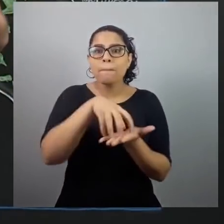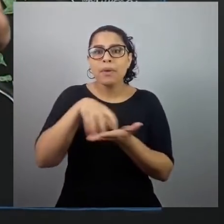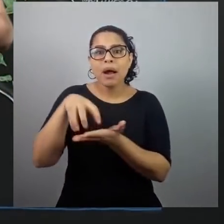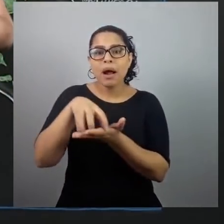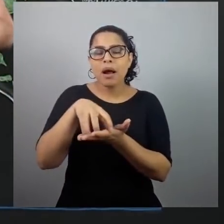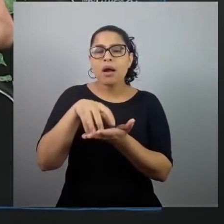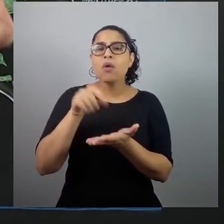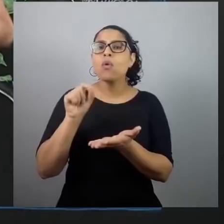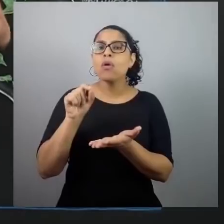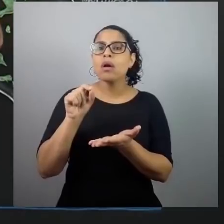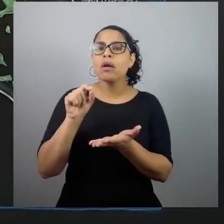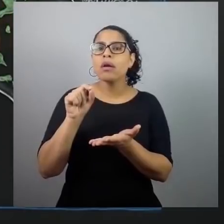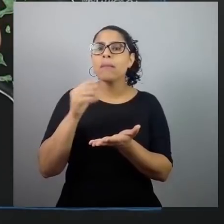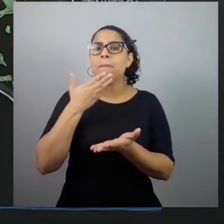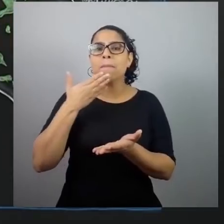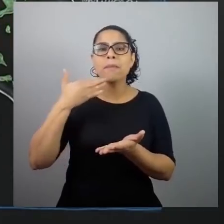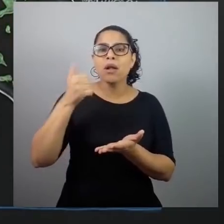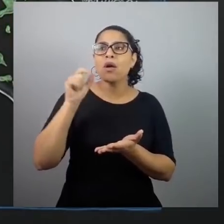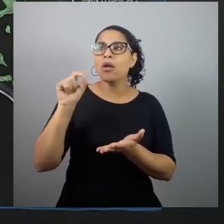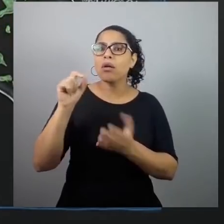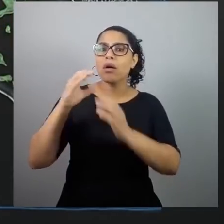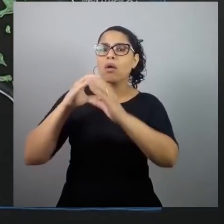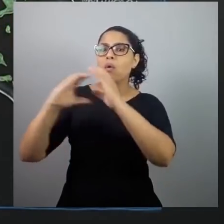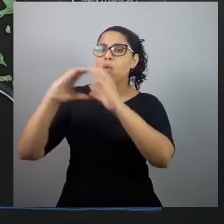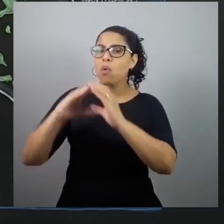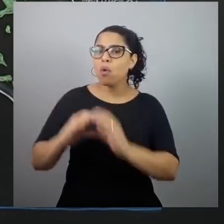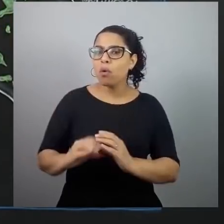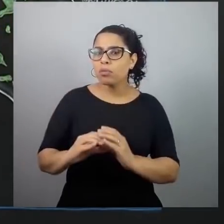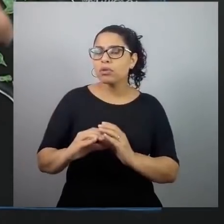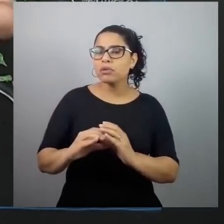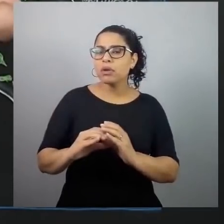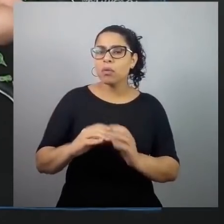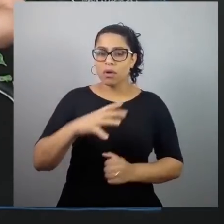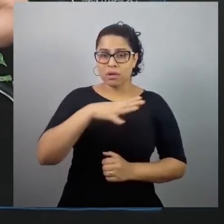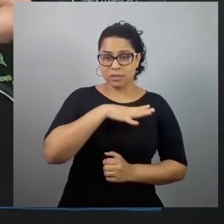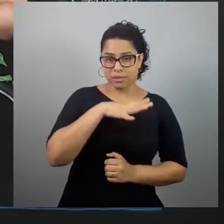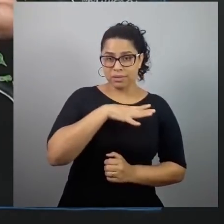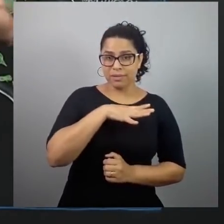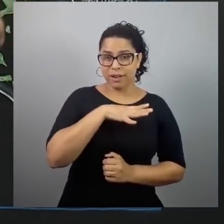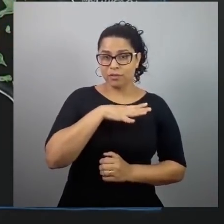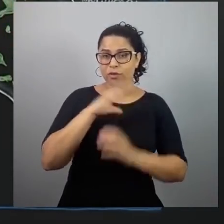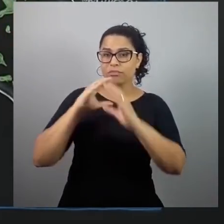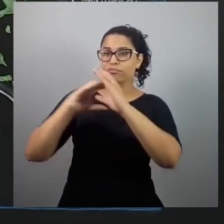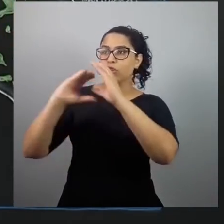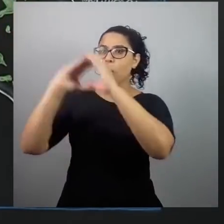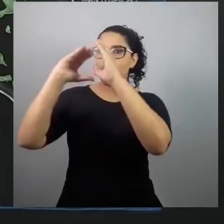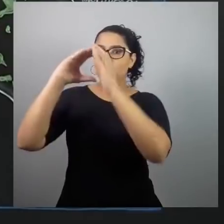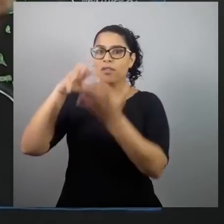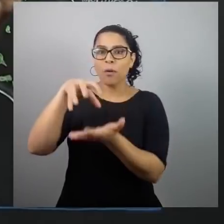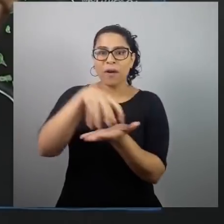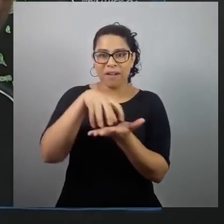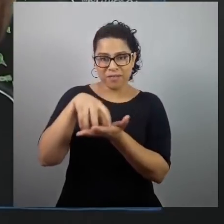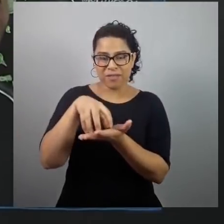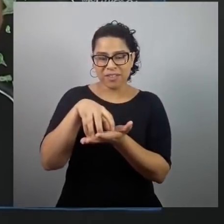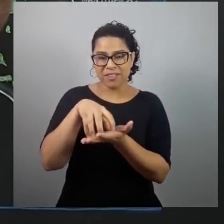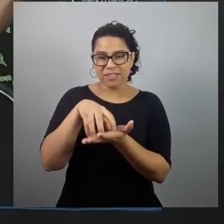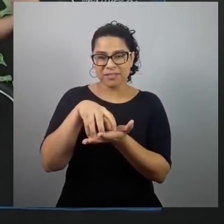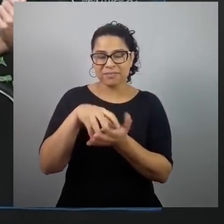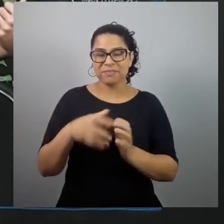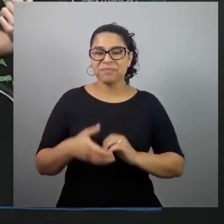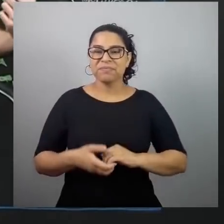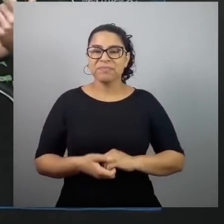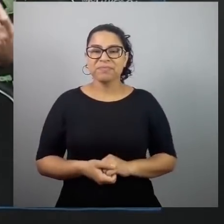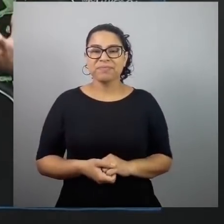para garantir a instalação de linhas de telégrafos, ou seja, para garantir a comunicação urbana, que vinha